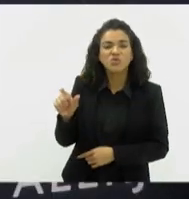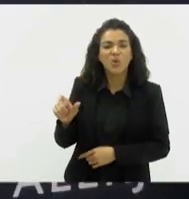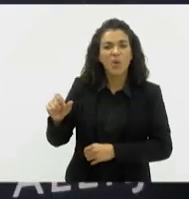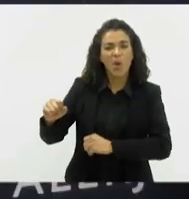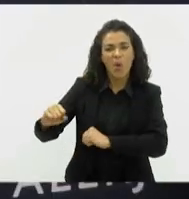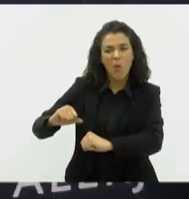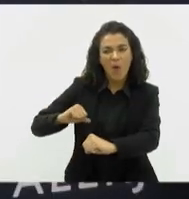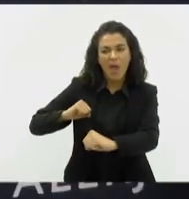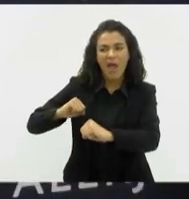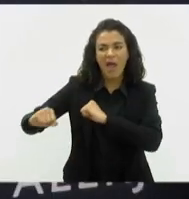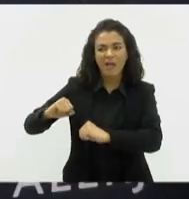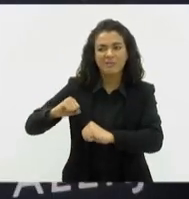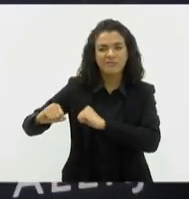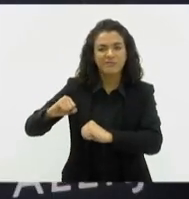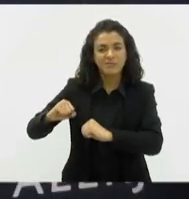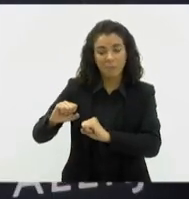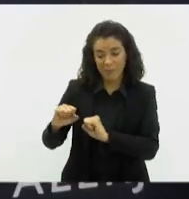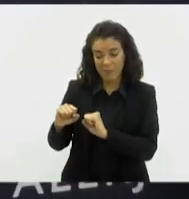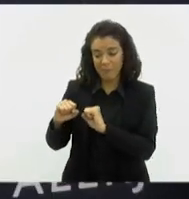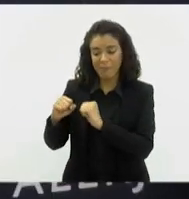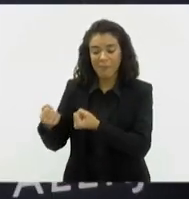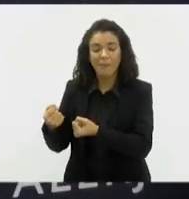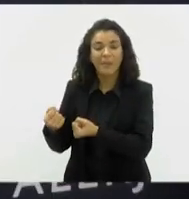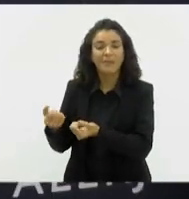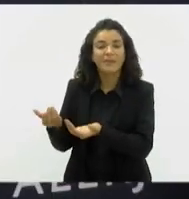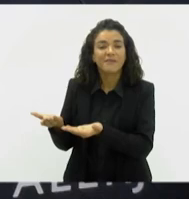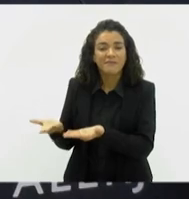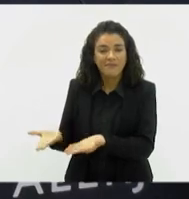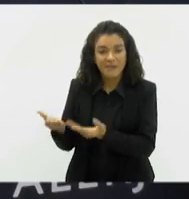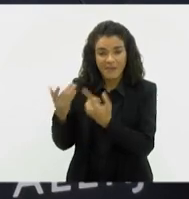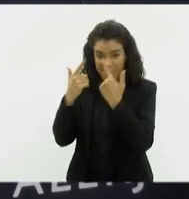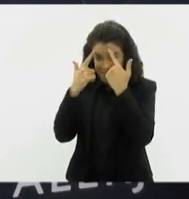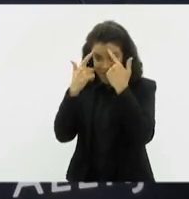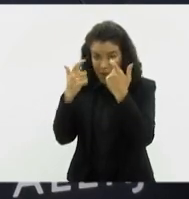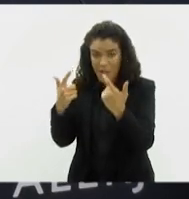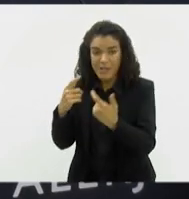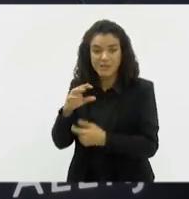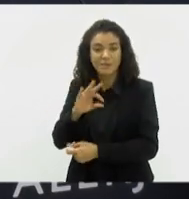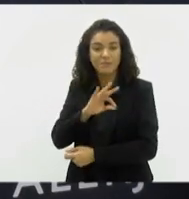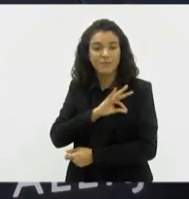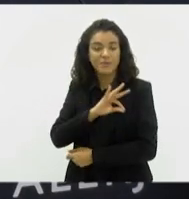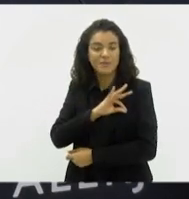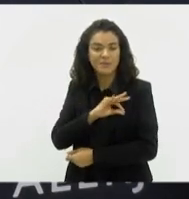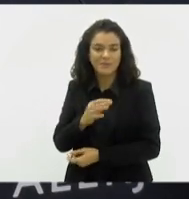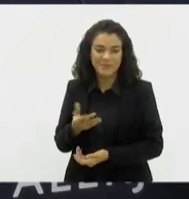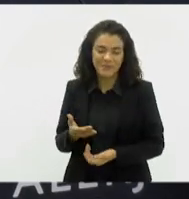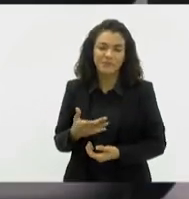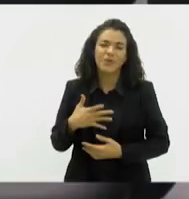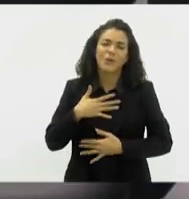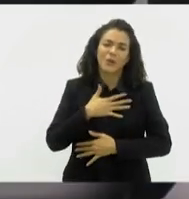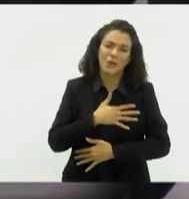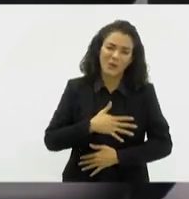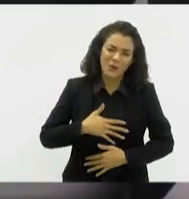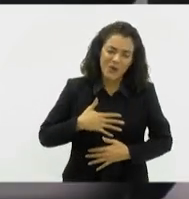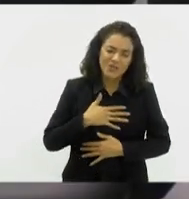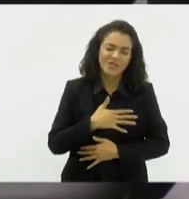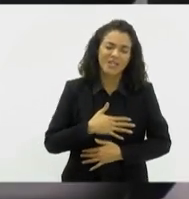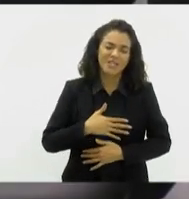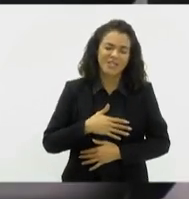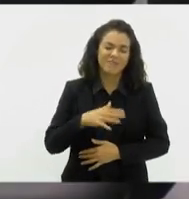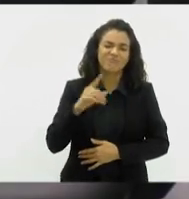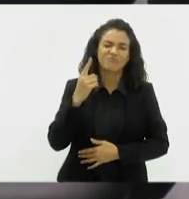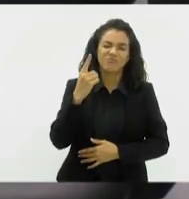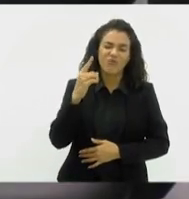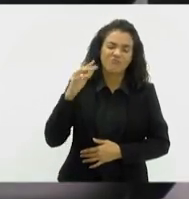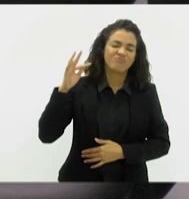ativista exclusivo nas questões de violências de policiais. Eu gostaria muito de um dia poder